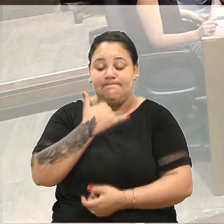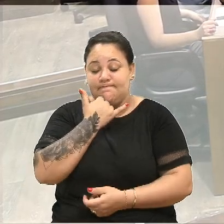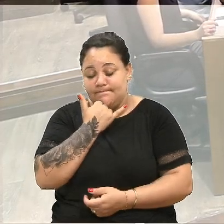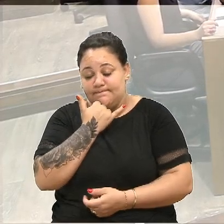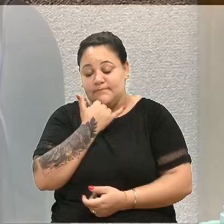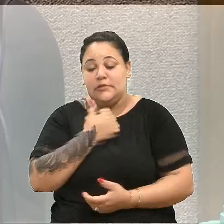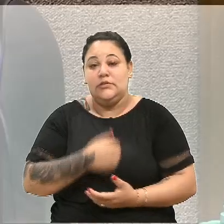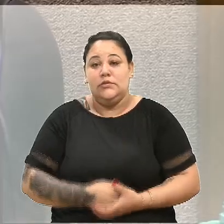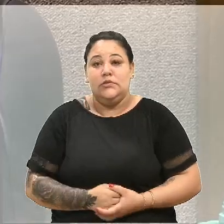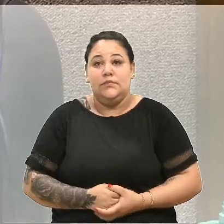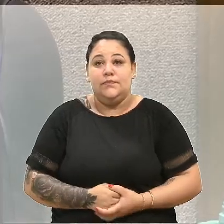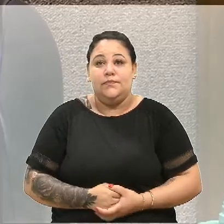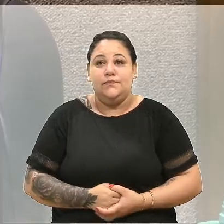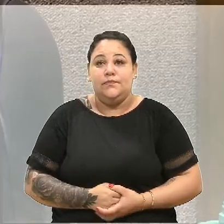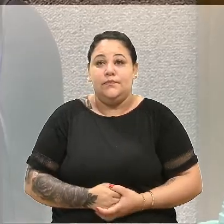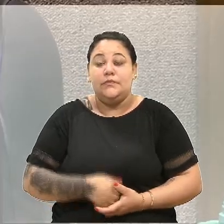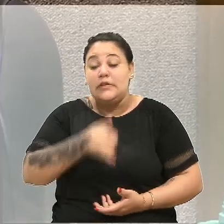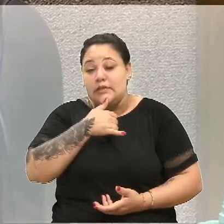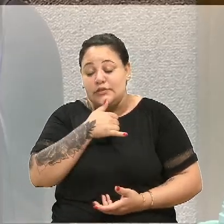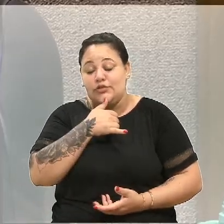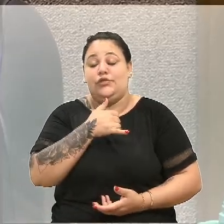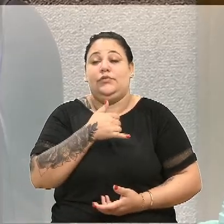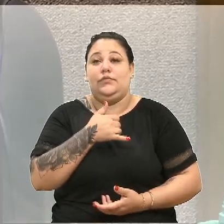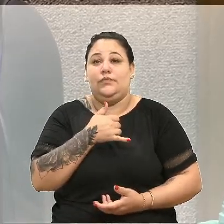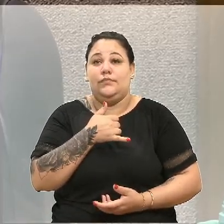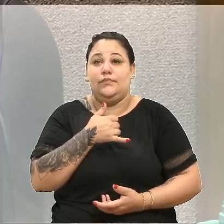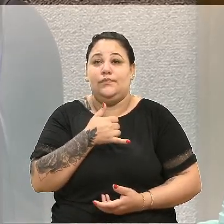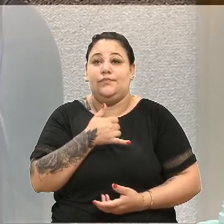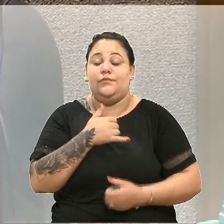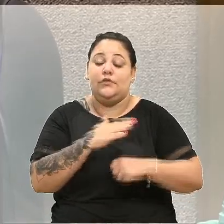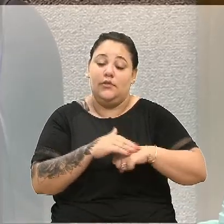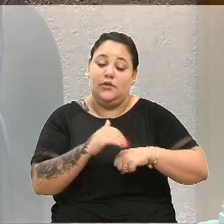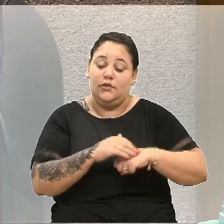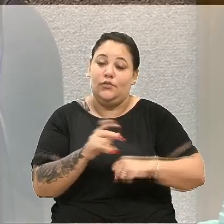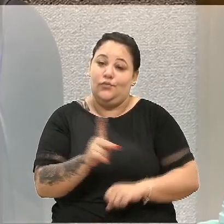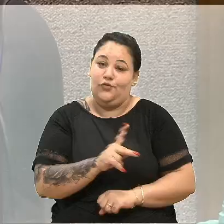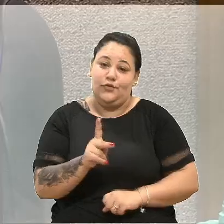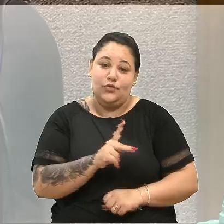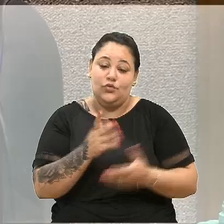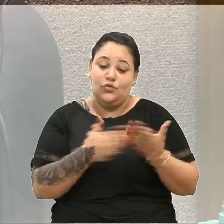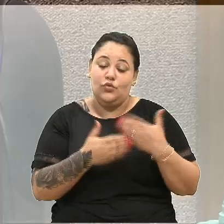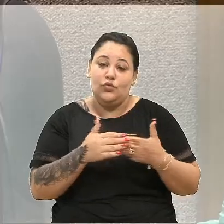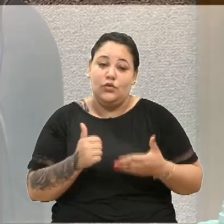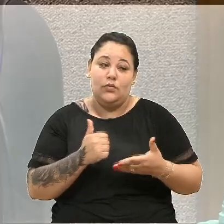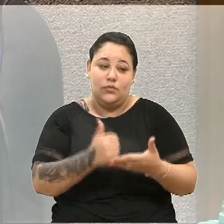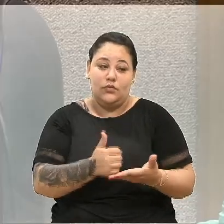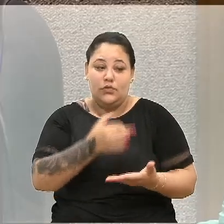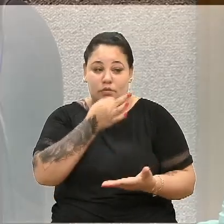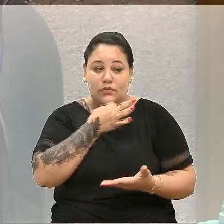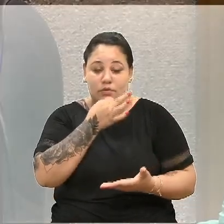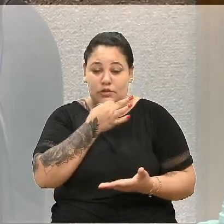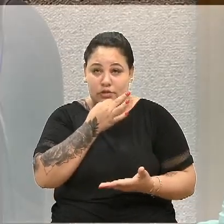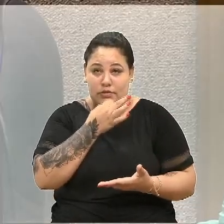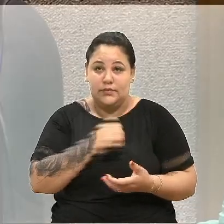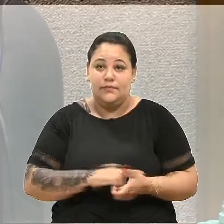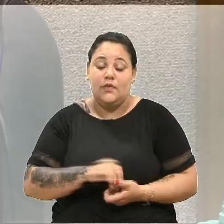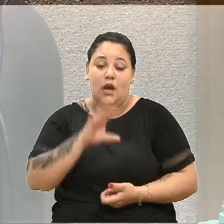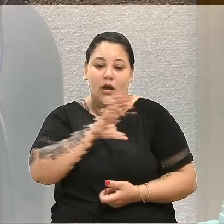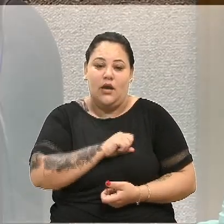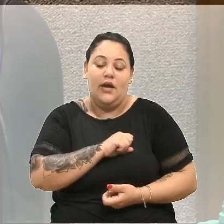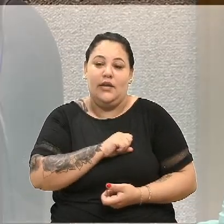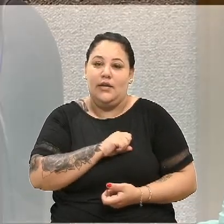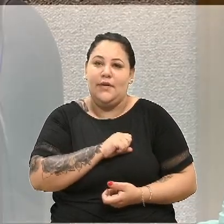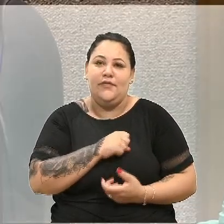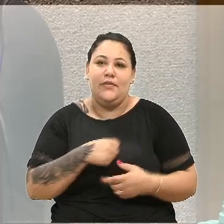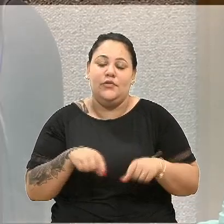Um voto de pesar ao nosso querido Pozenato, né? Por tudo que fez por Caxias do Sul, pelo amor e carinho que ele tinha